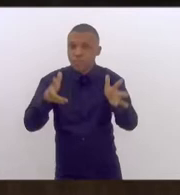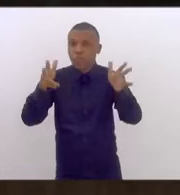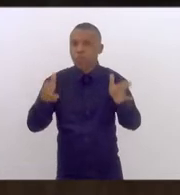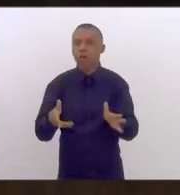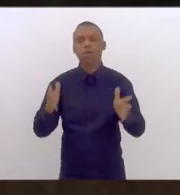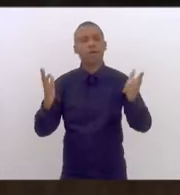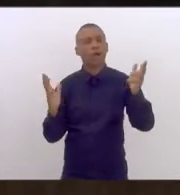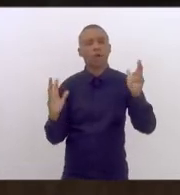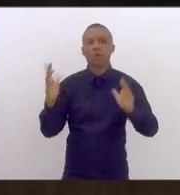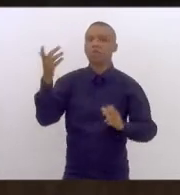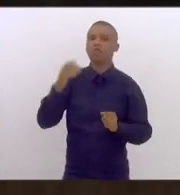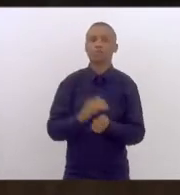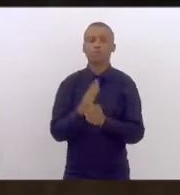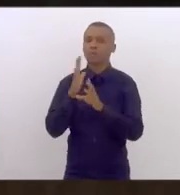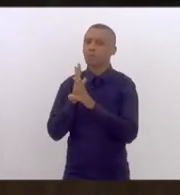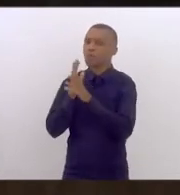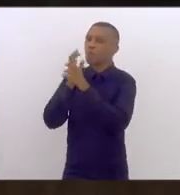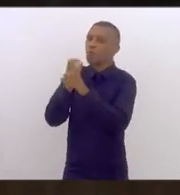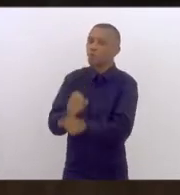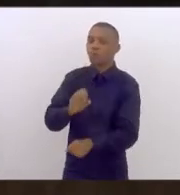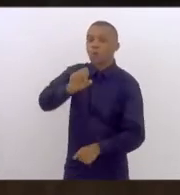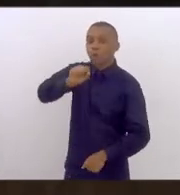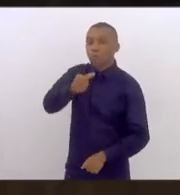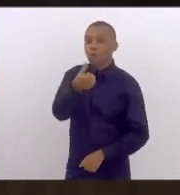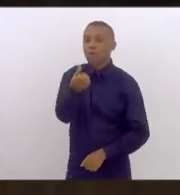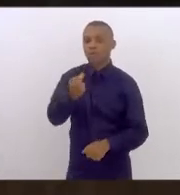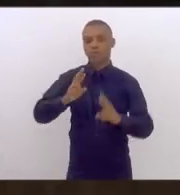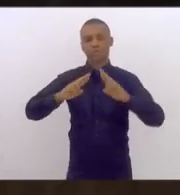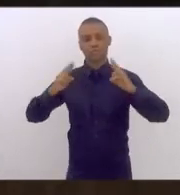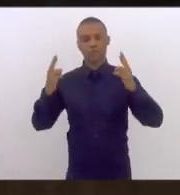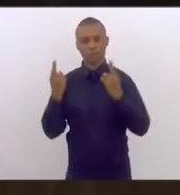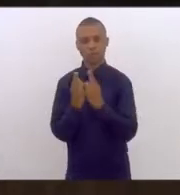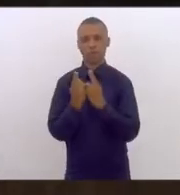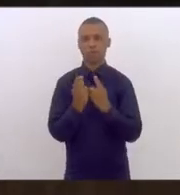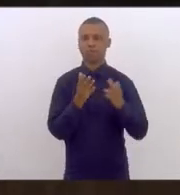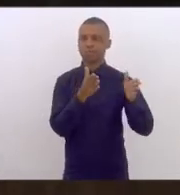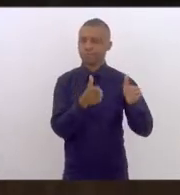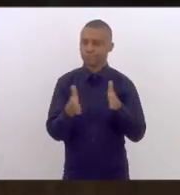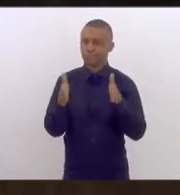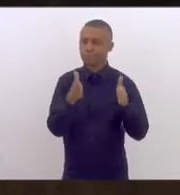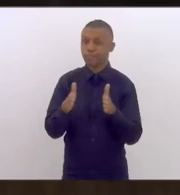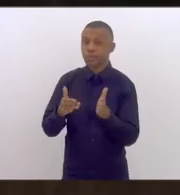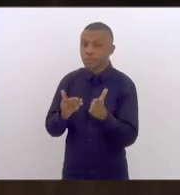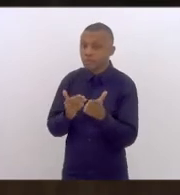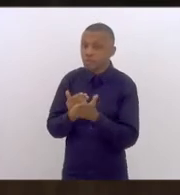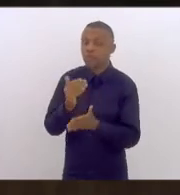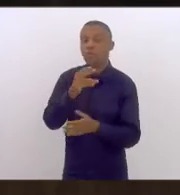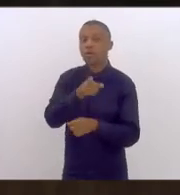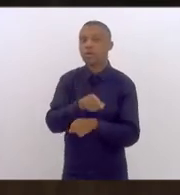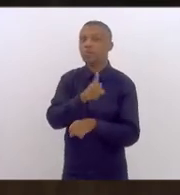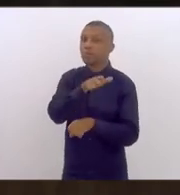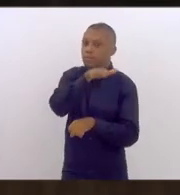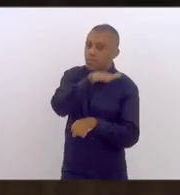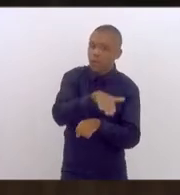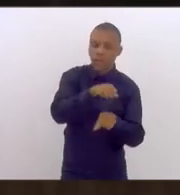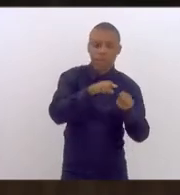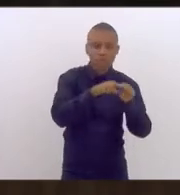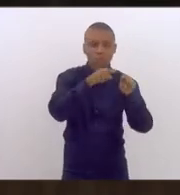oitagésima sexta sessão ordinária que iniciadas às 14 horas